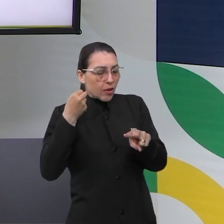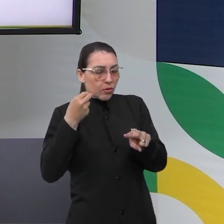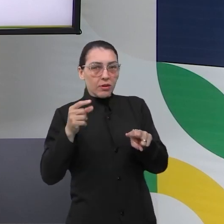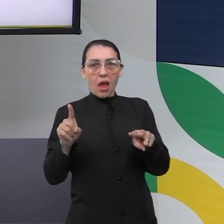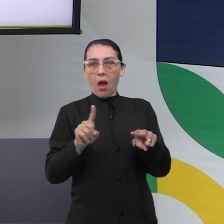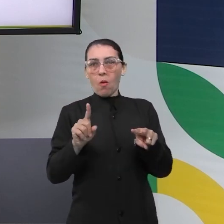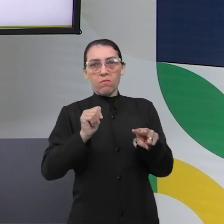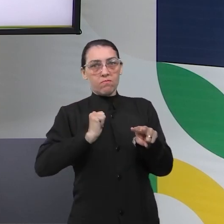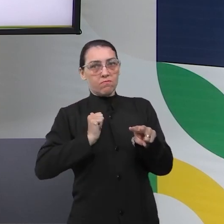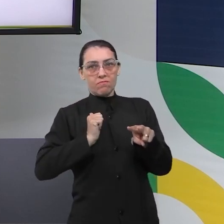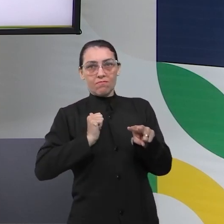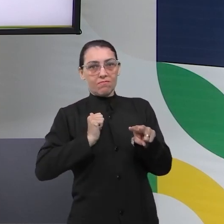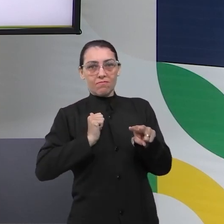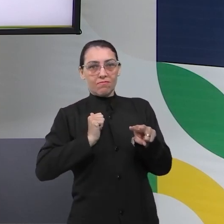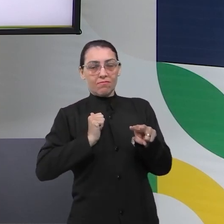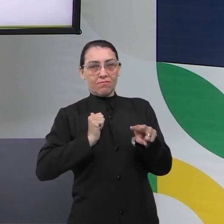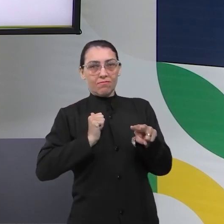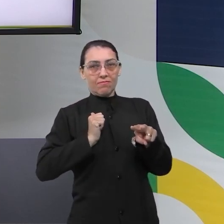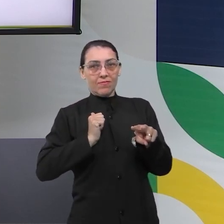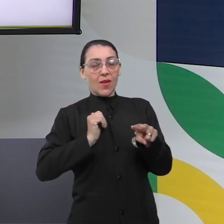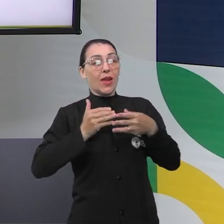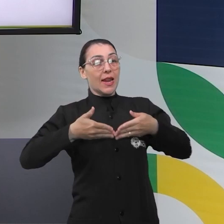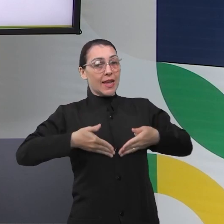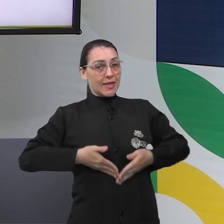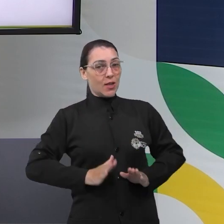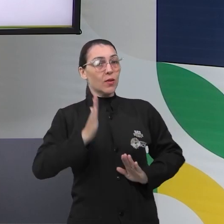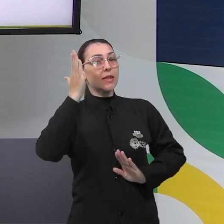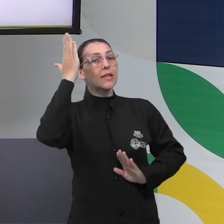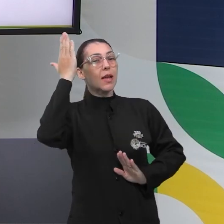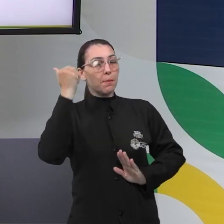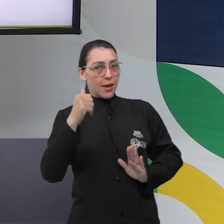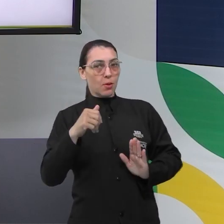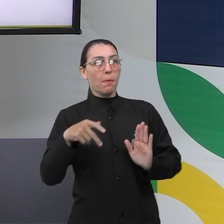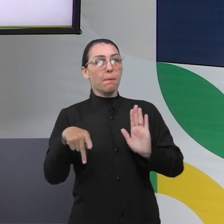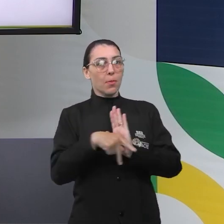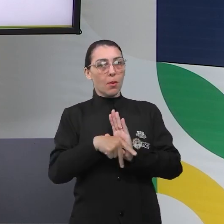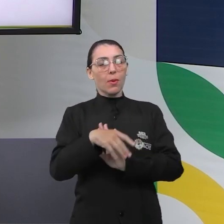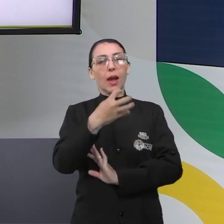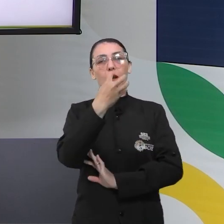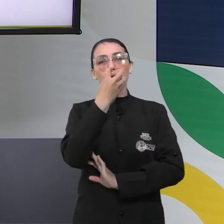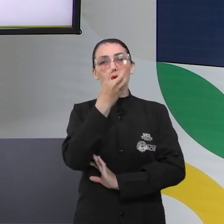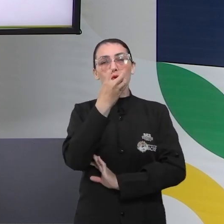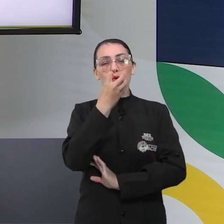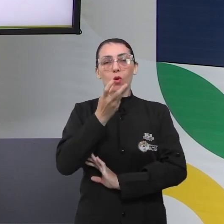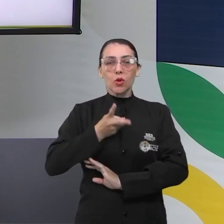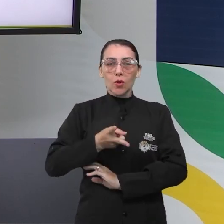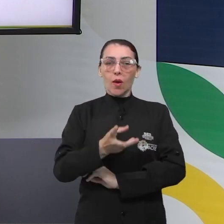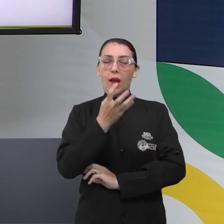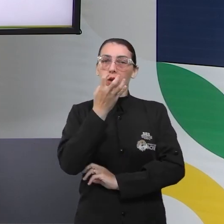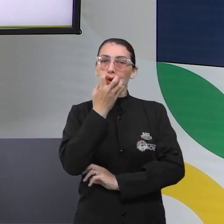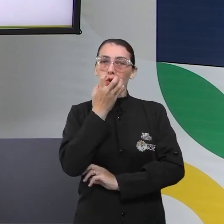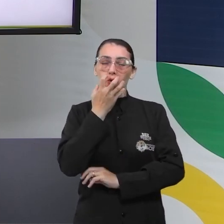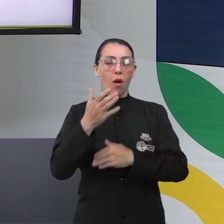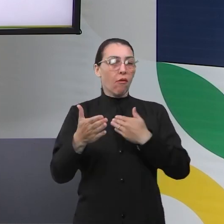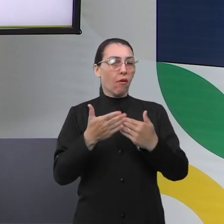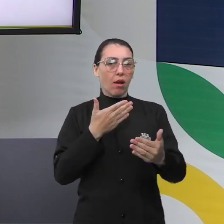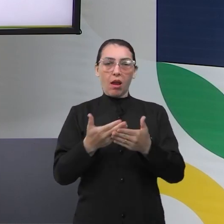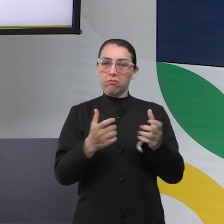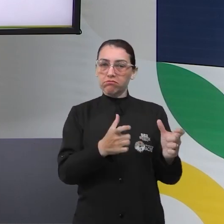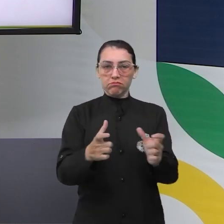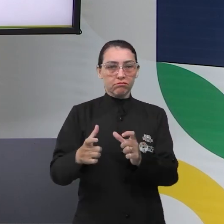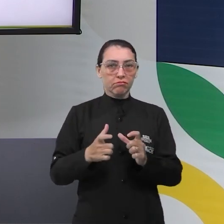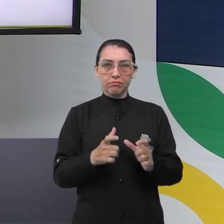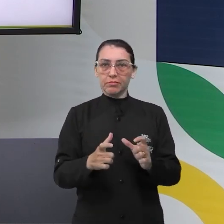não. Então, ele nasceu sabendo ser cão. Ele vai saber ser cachorro em qualquer